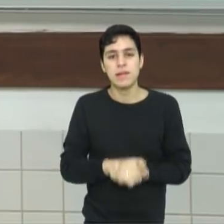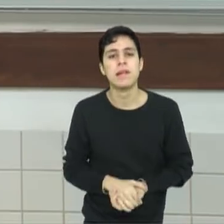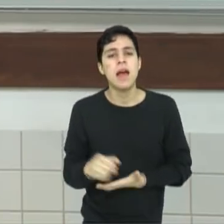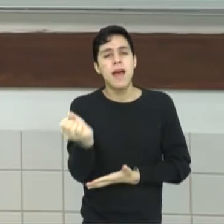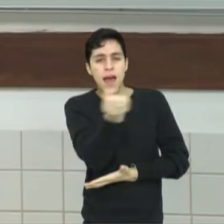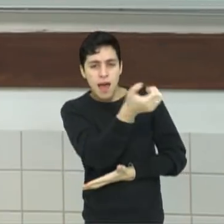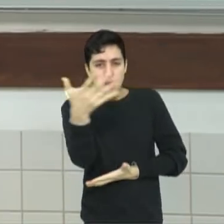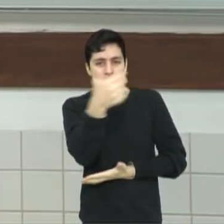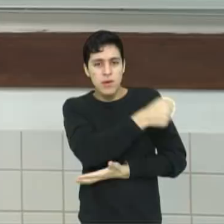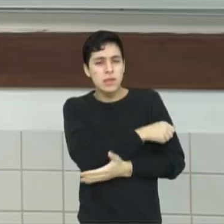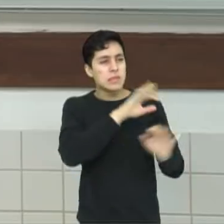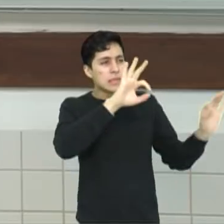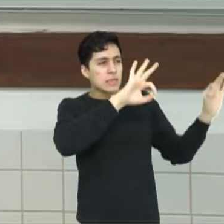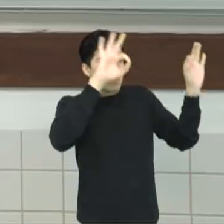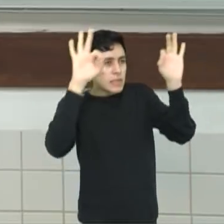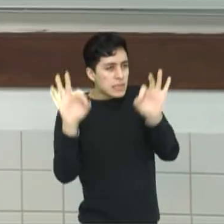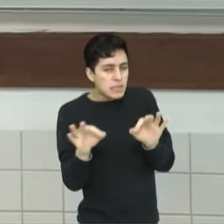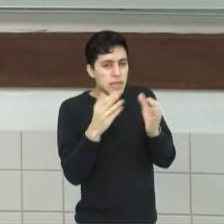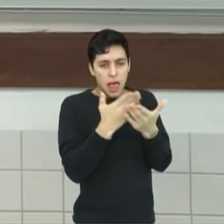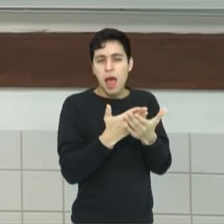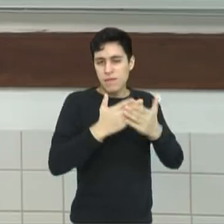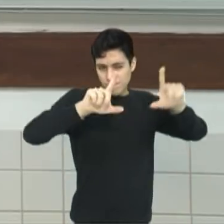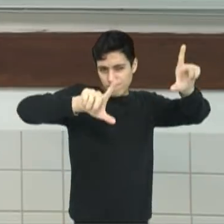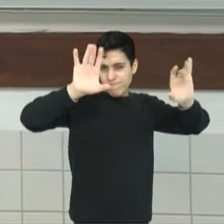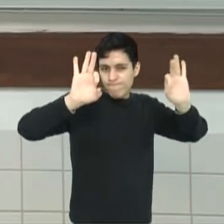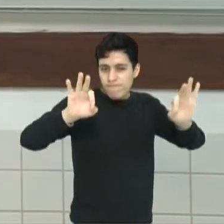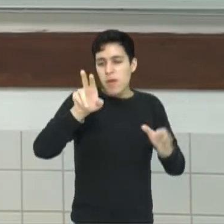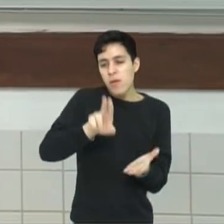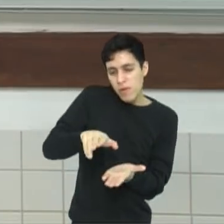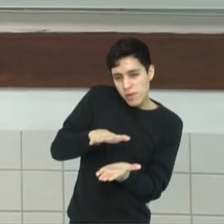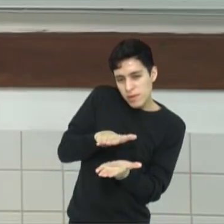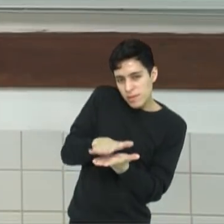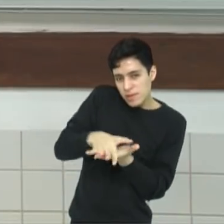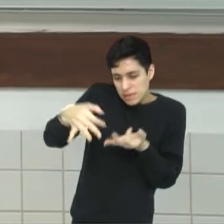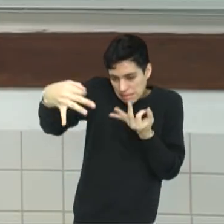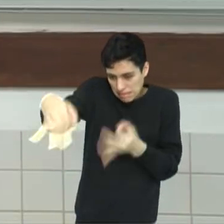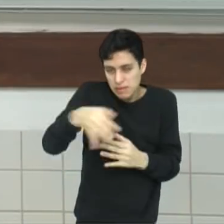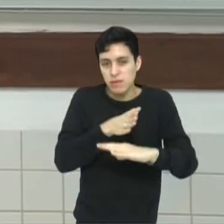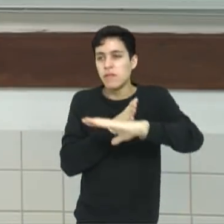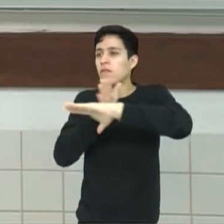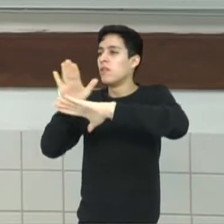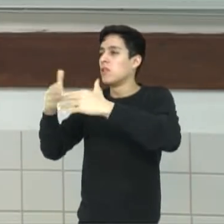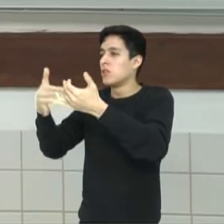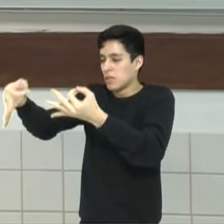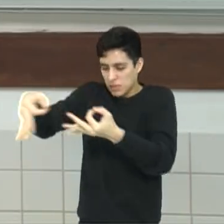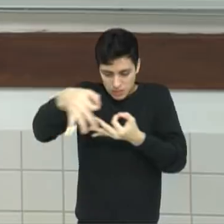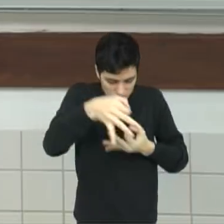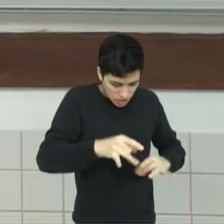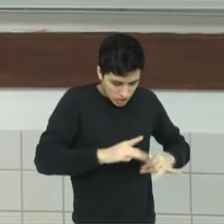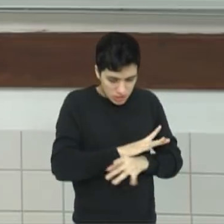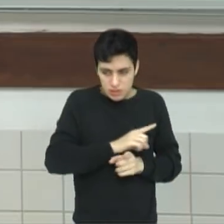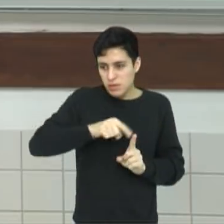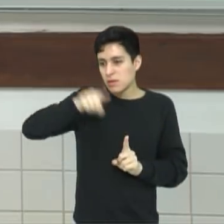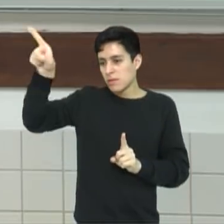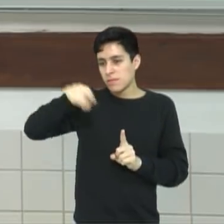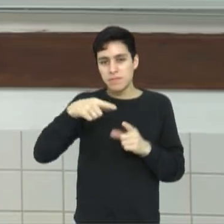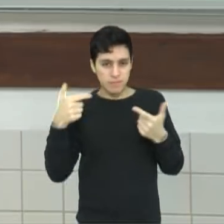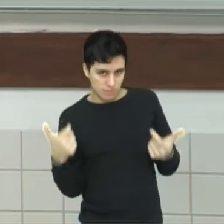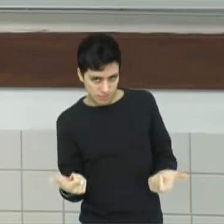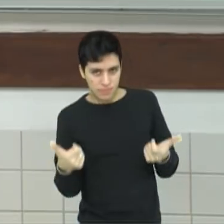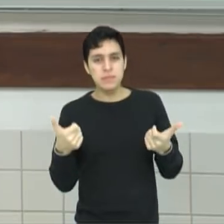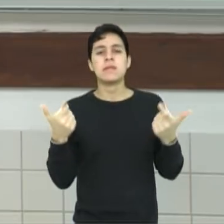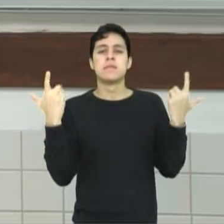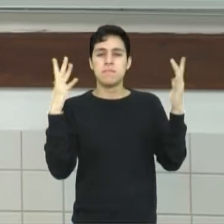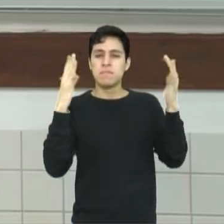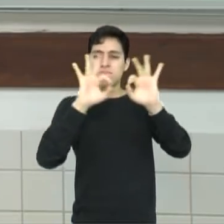às aulas pela televisão, utilizam material impresso, vão lá no colégio, bacana, pô, não tem outra palavra, vamos dizer, parabéns,